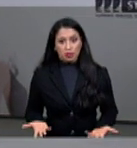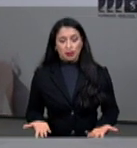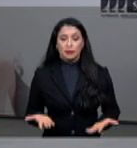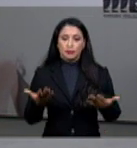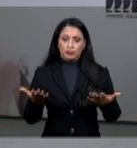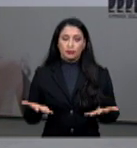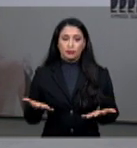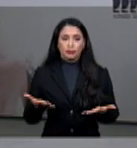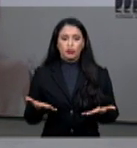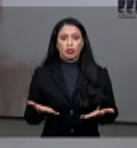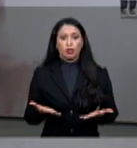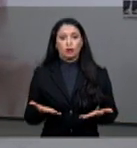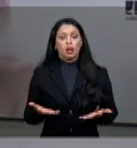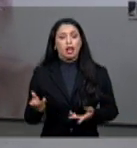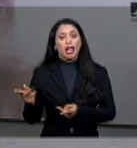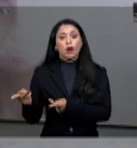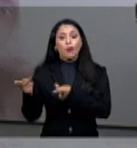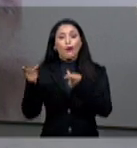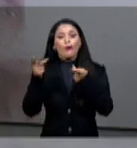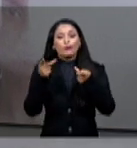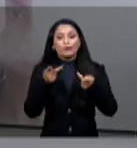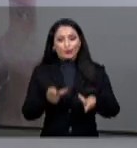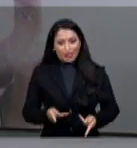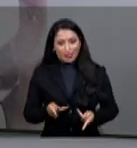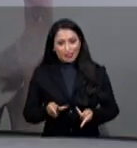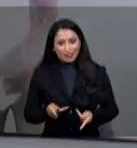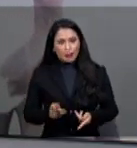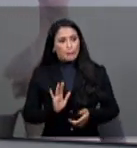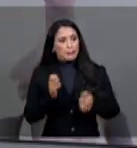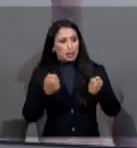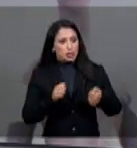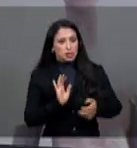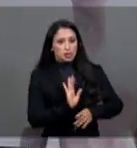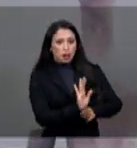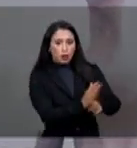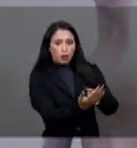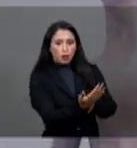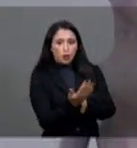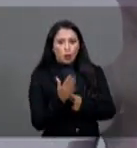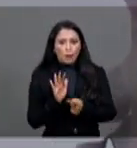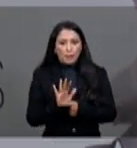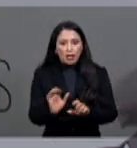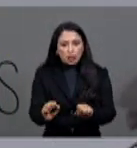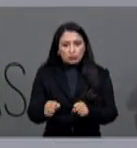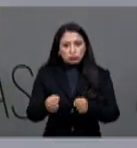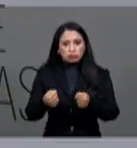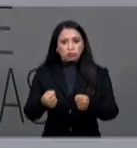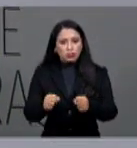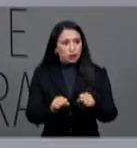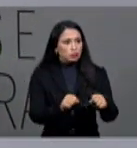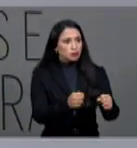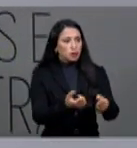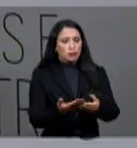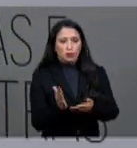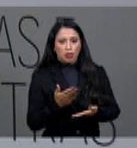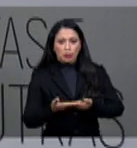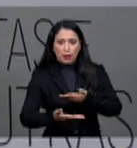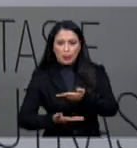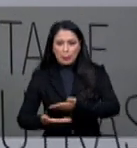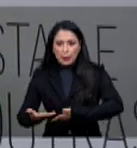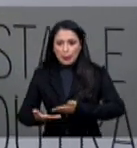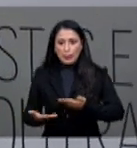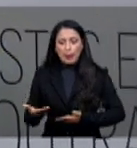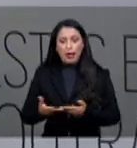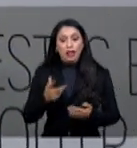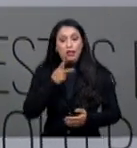o reflorestamento é esse convite. Ele requer também cooperação, soma de esforços. E estar aqui falando sobre